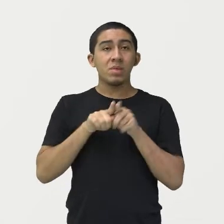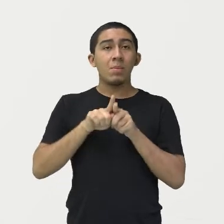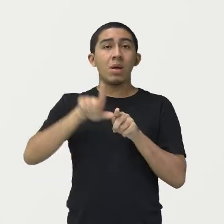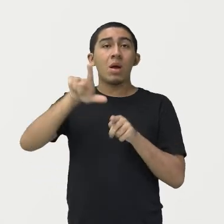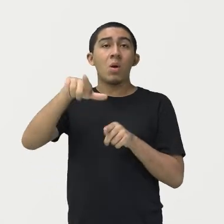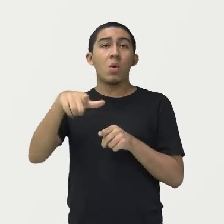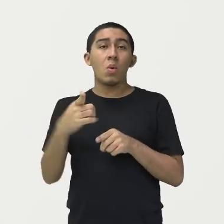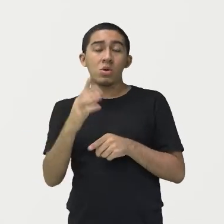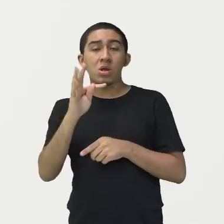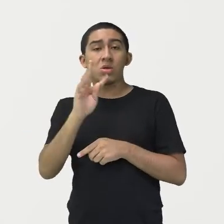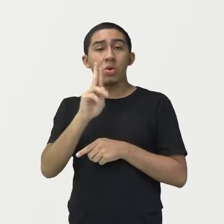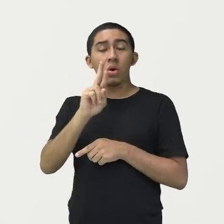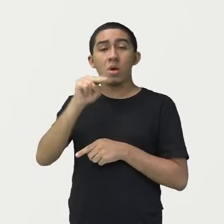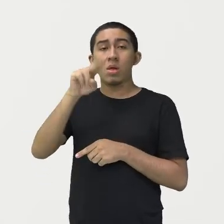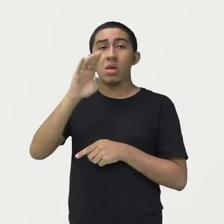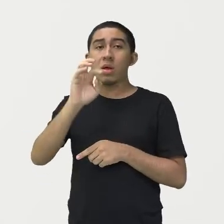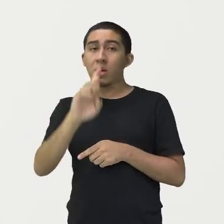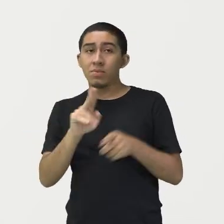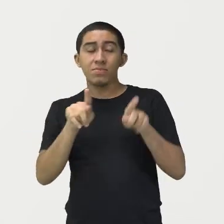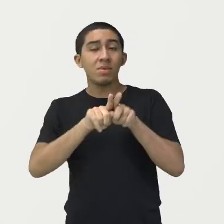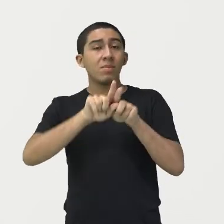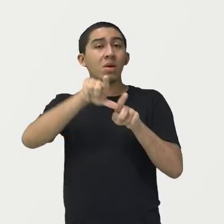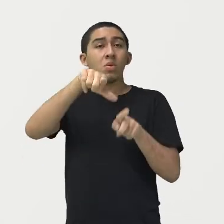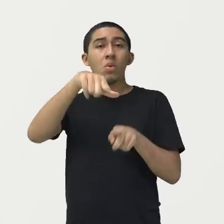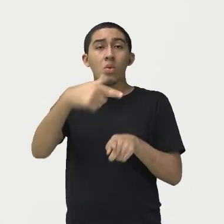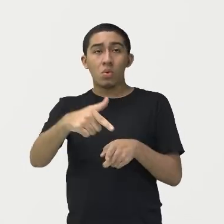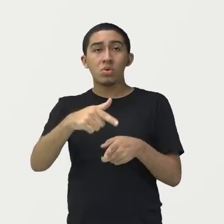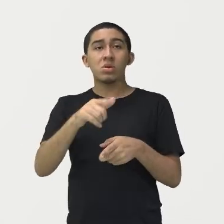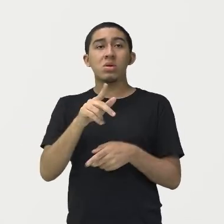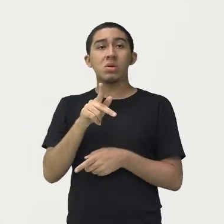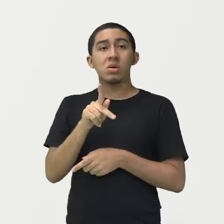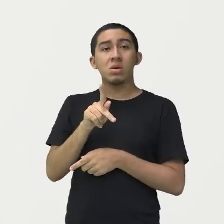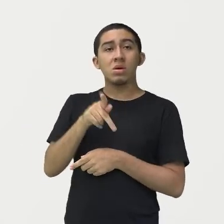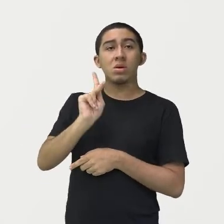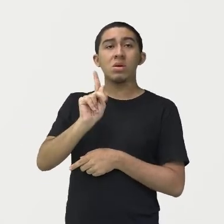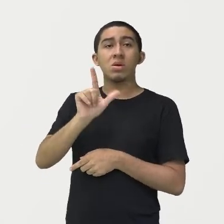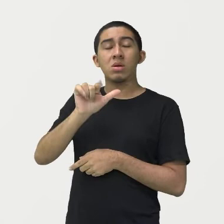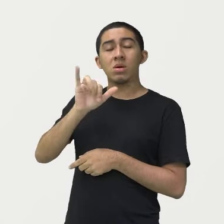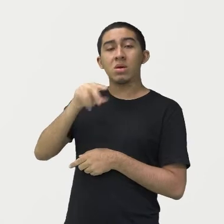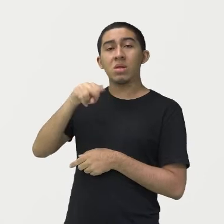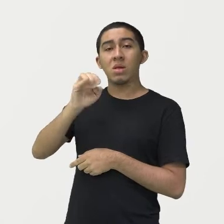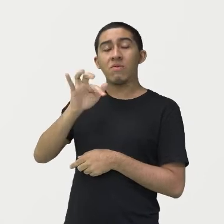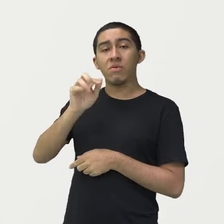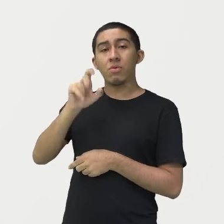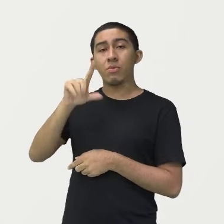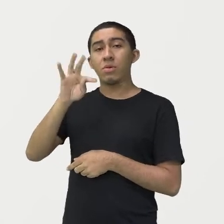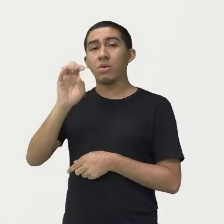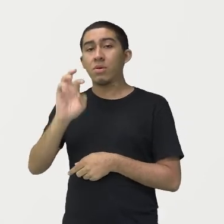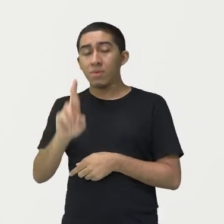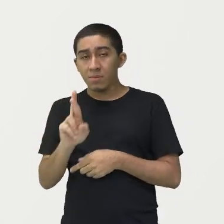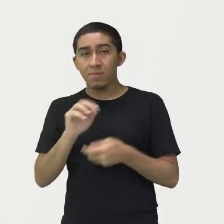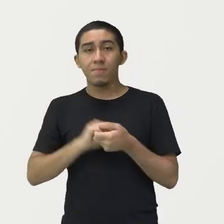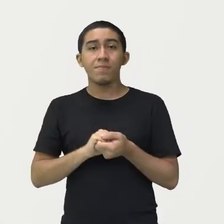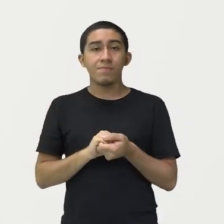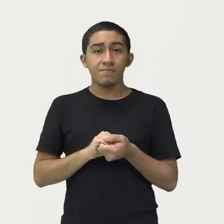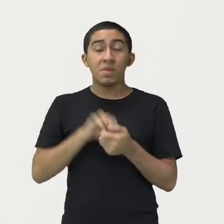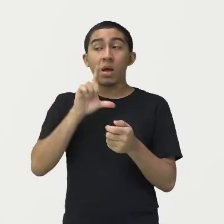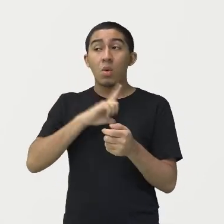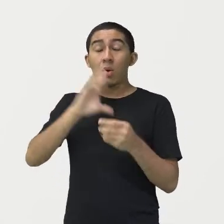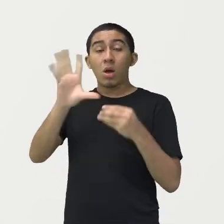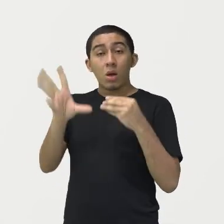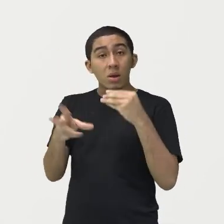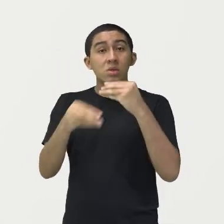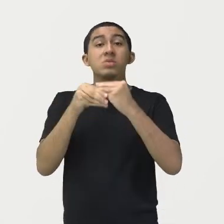síndrome de Turner e síndrome de Klinefelter, que é o